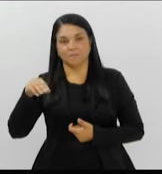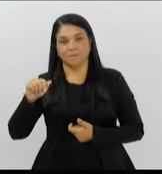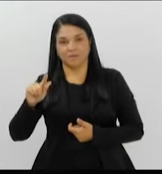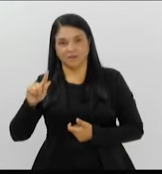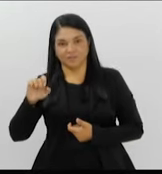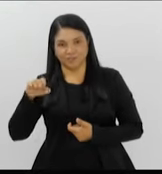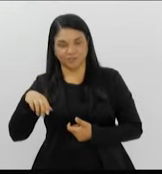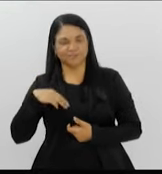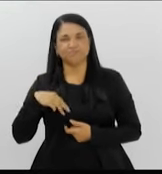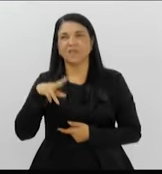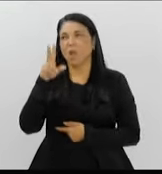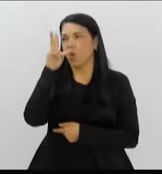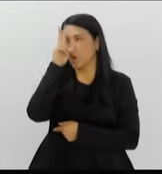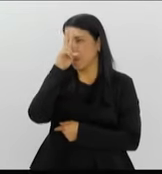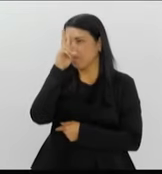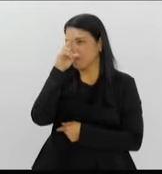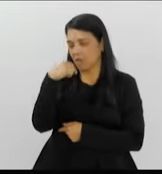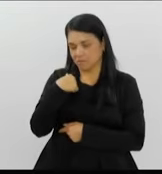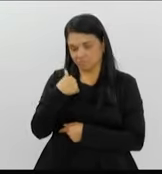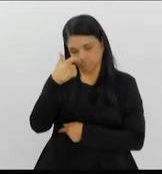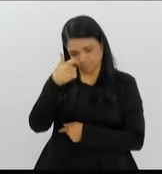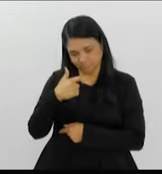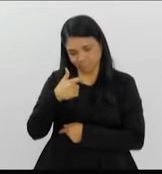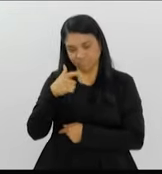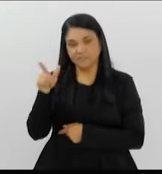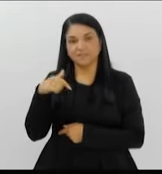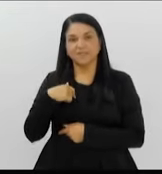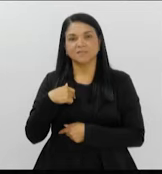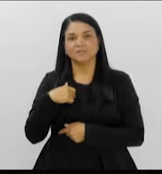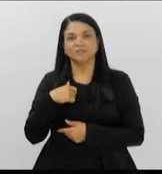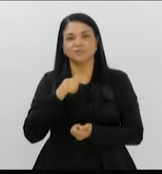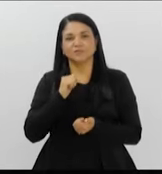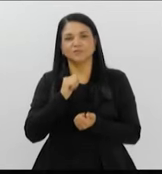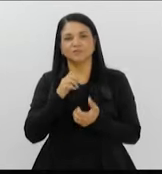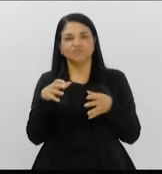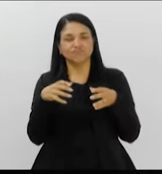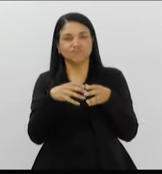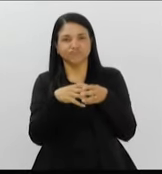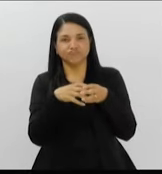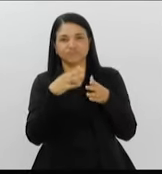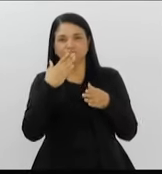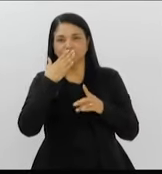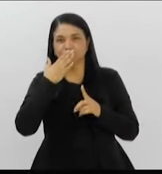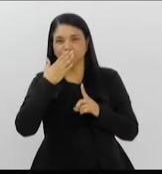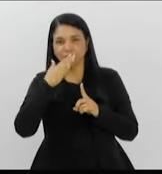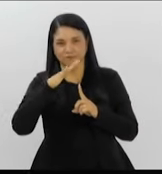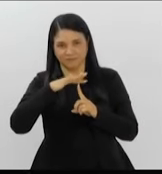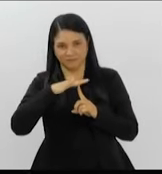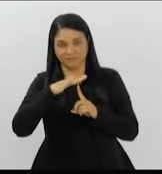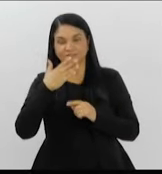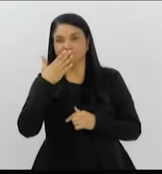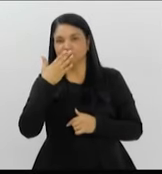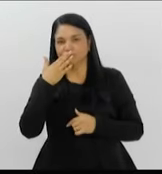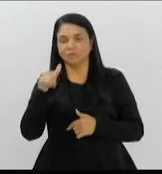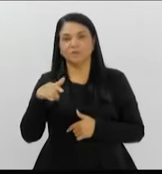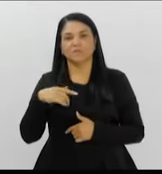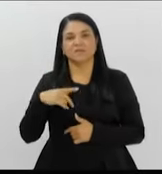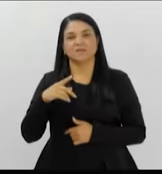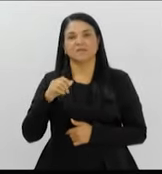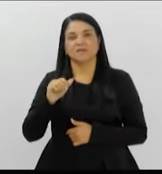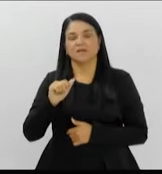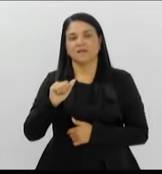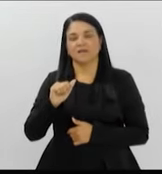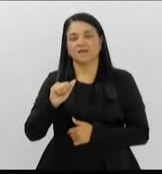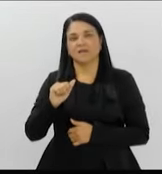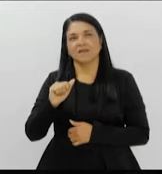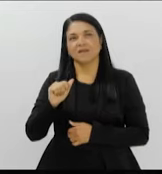do Stanislau Ponte Preta. Vossa Excelência não conheceu. Stanislau Ponte Preta